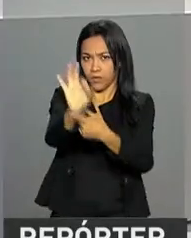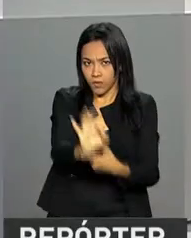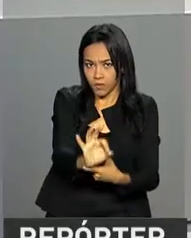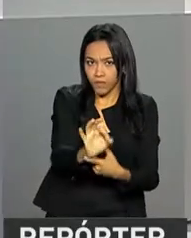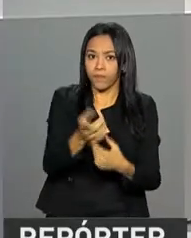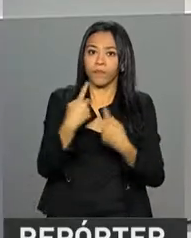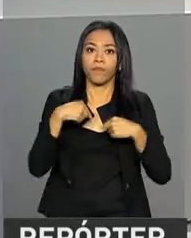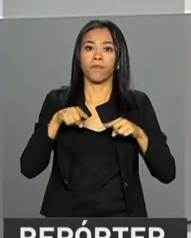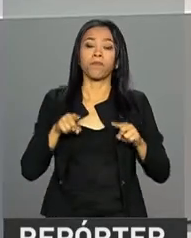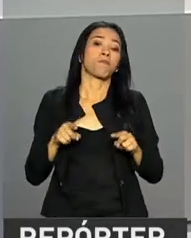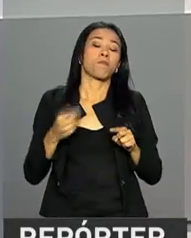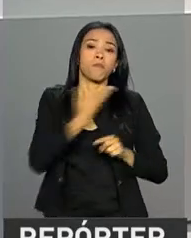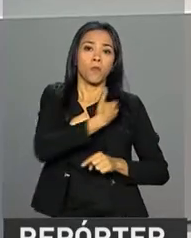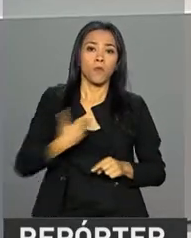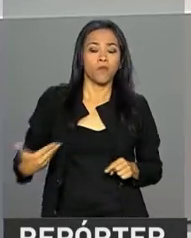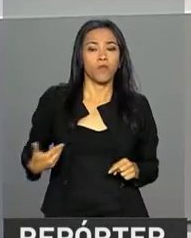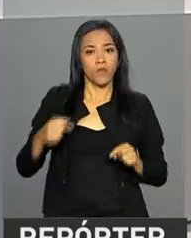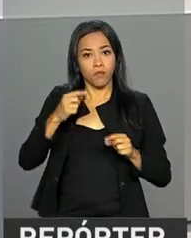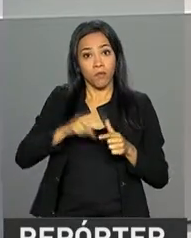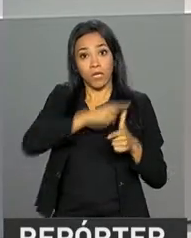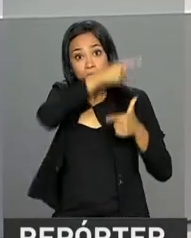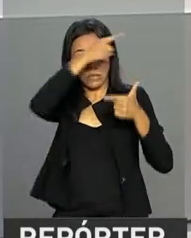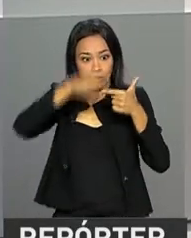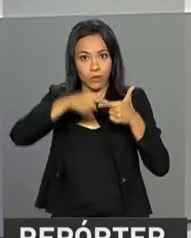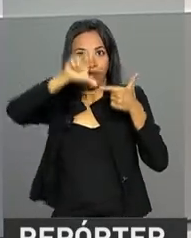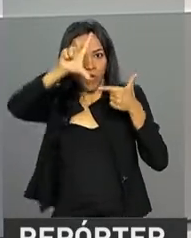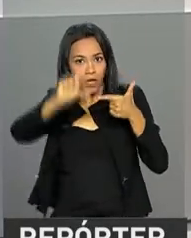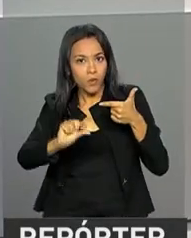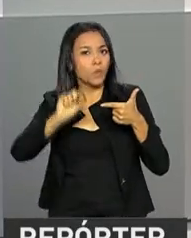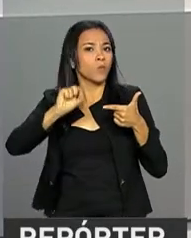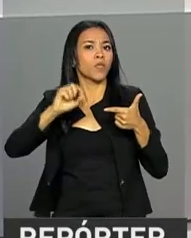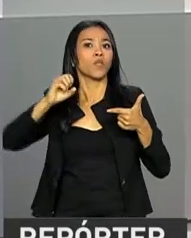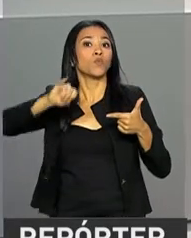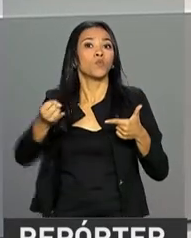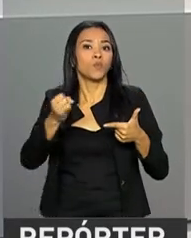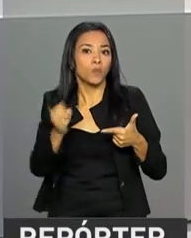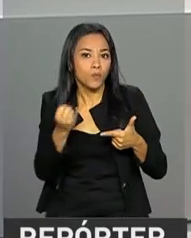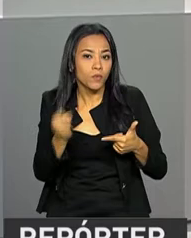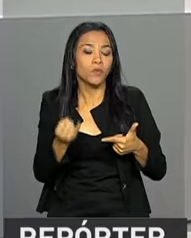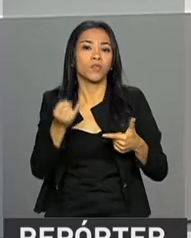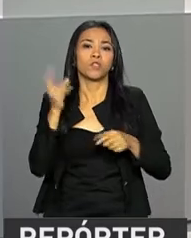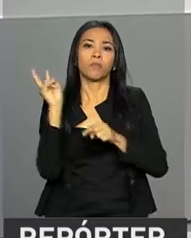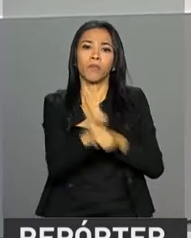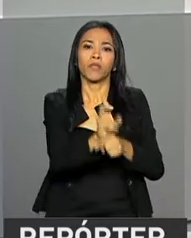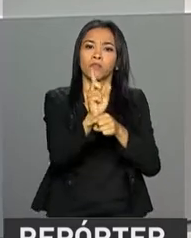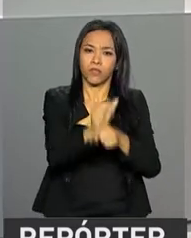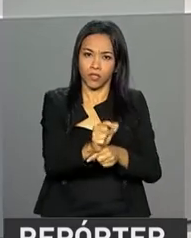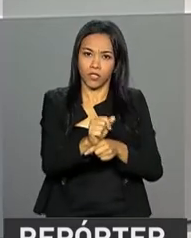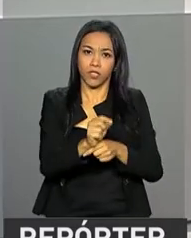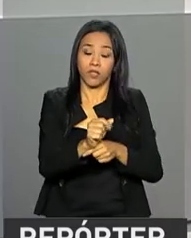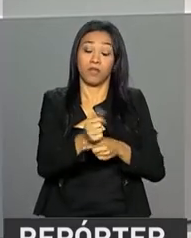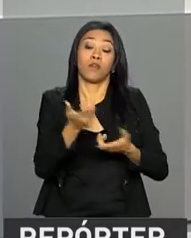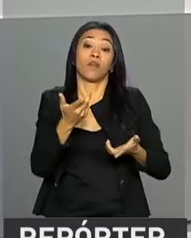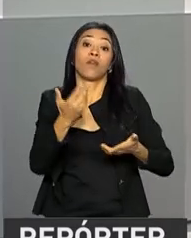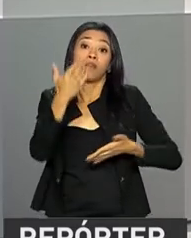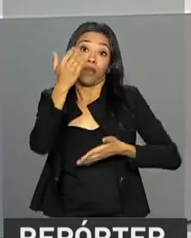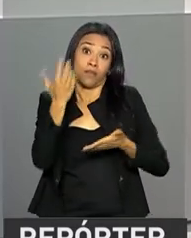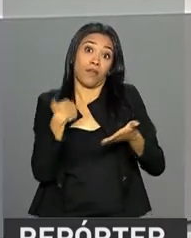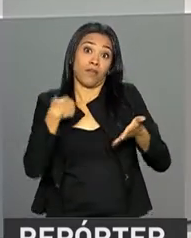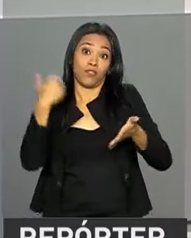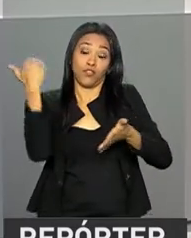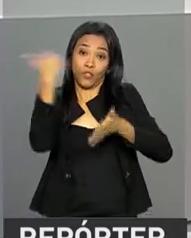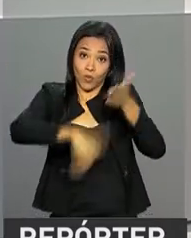o governo reduziu pela segunda vez no ano os juros nos empréstimos consignados para servidores públicos federais aposentados